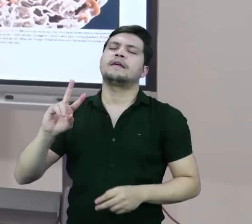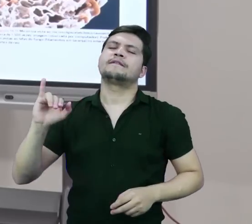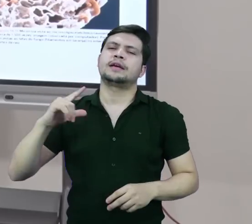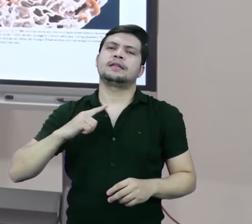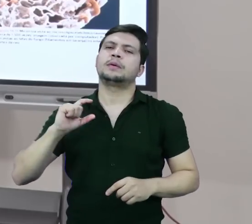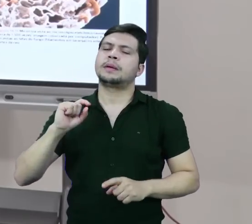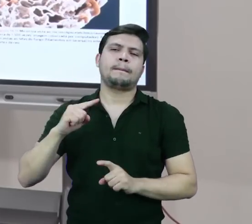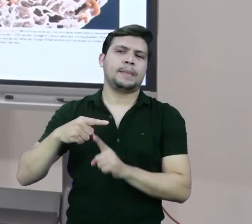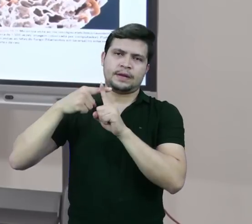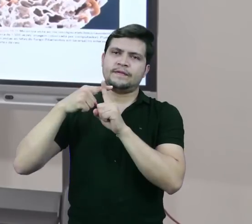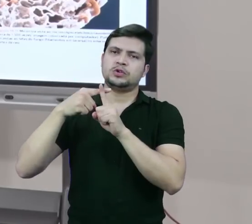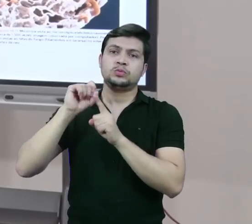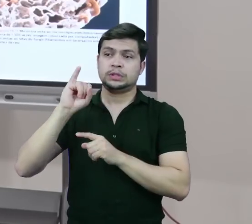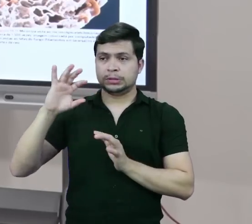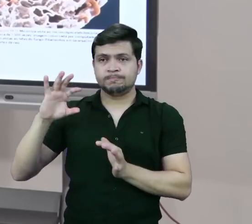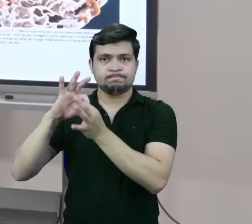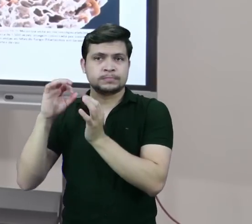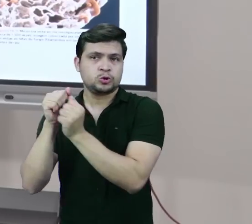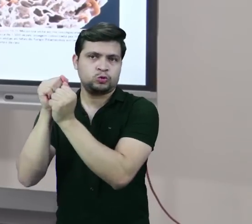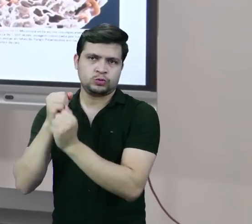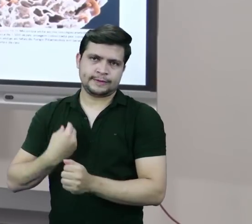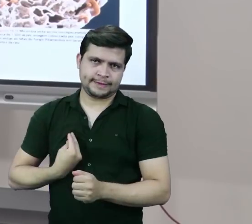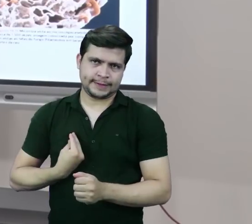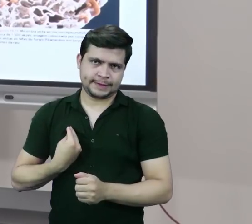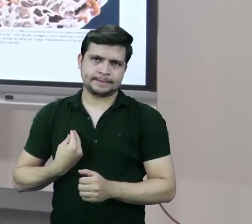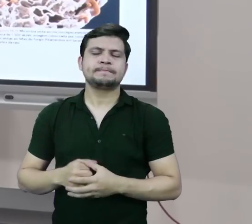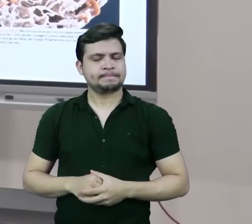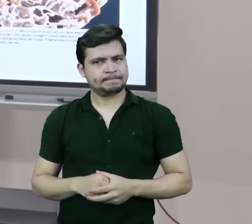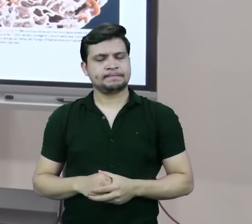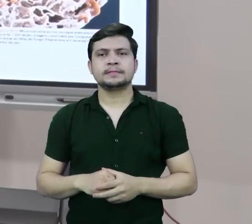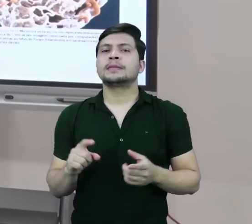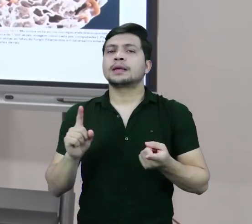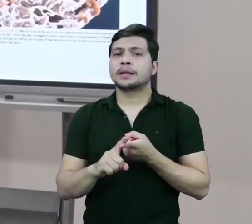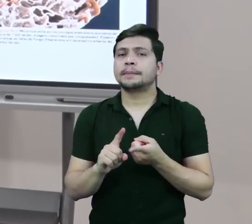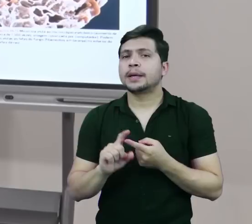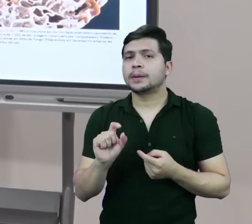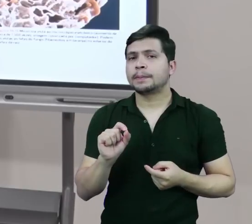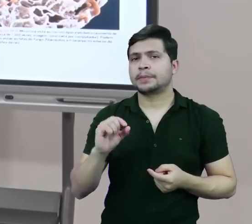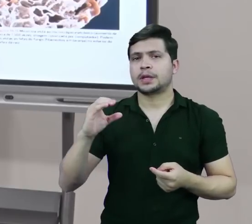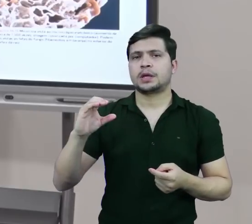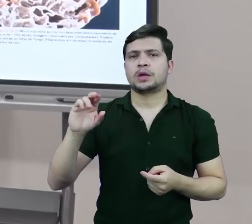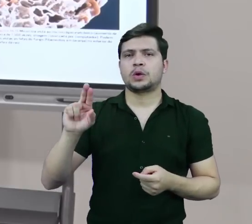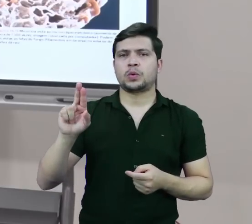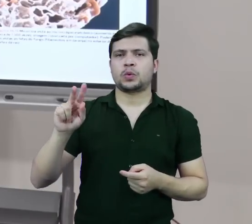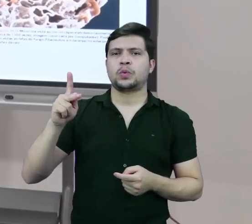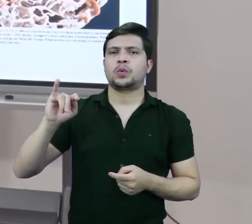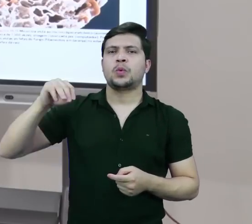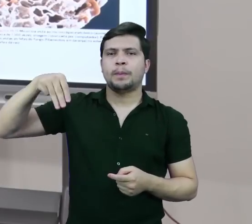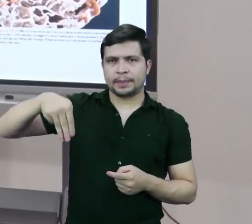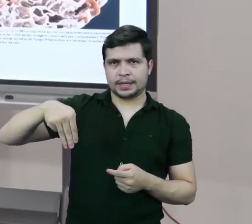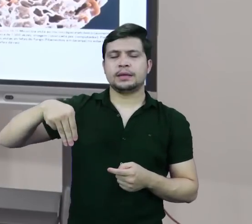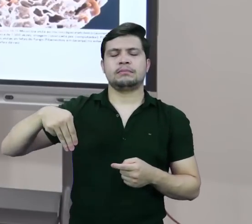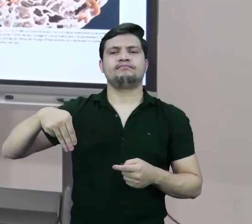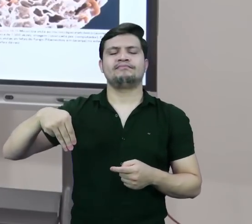tenham benefícios uma convivendo com a outra, né? Cupins e protozoários, por exemplo, no sistema digestivo dos cupins eu vou ter